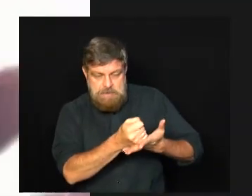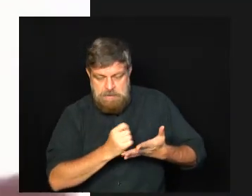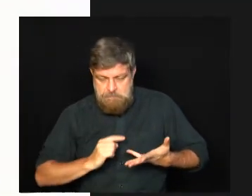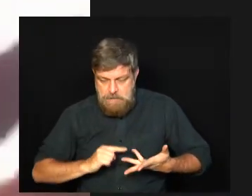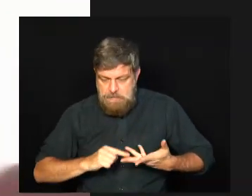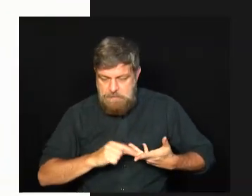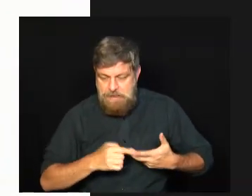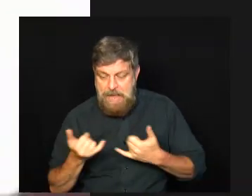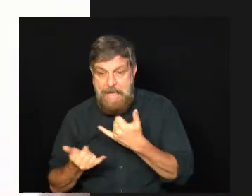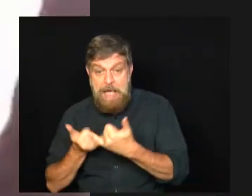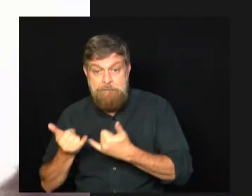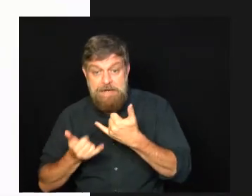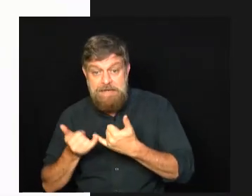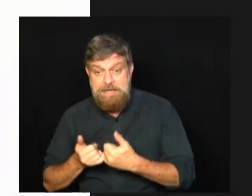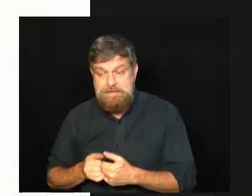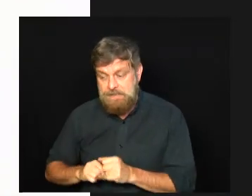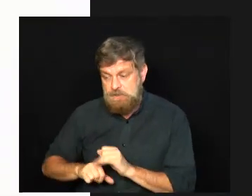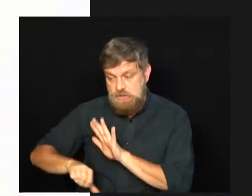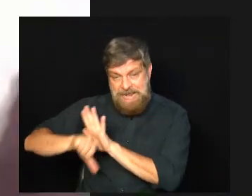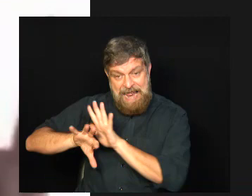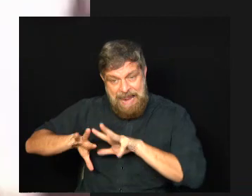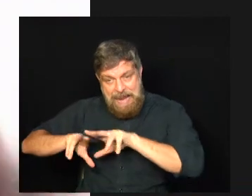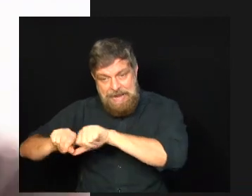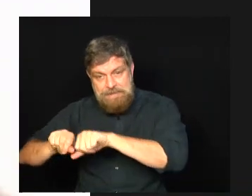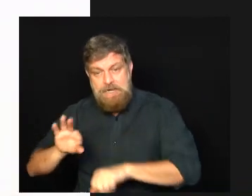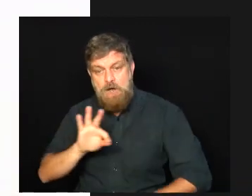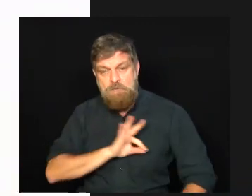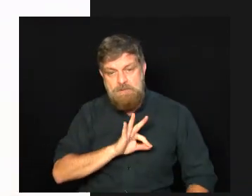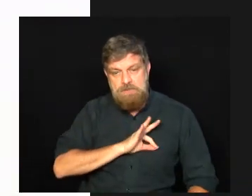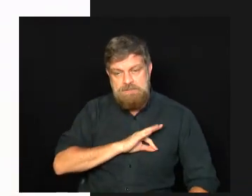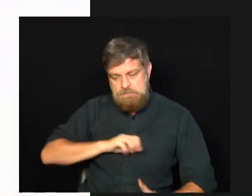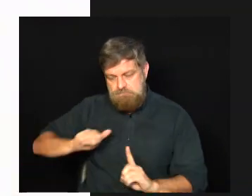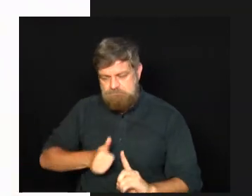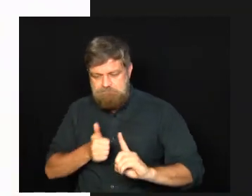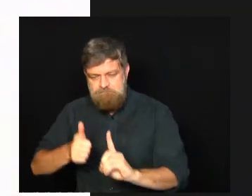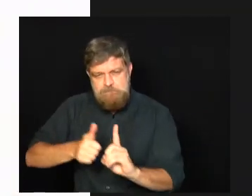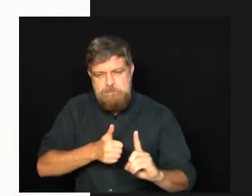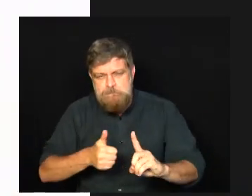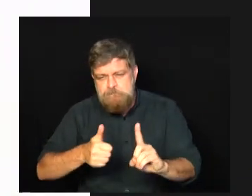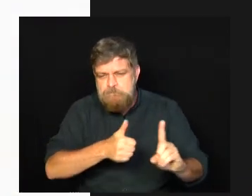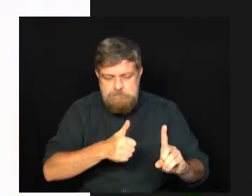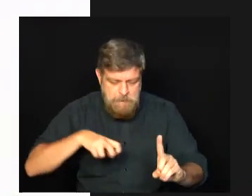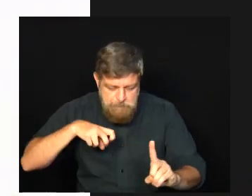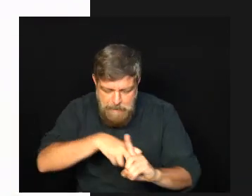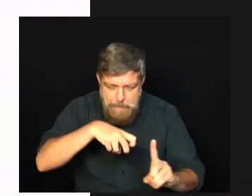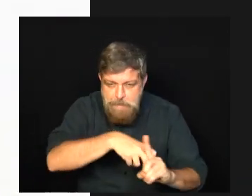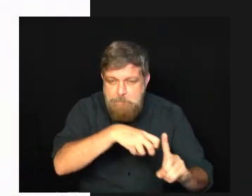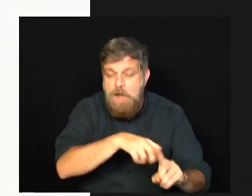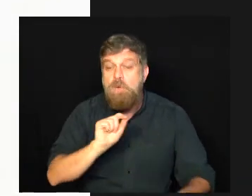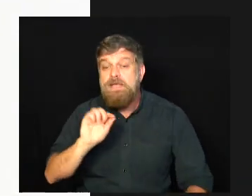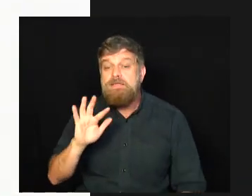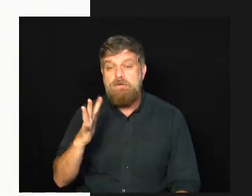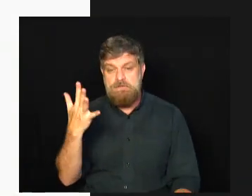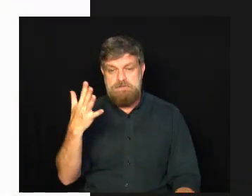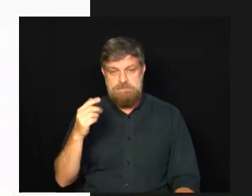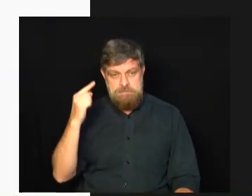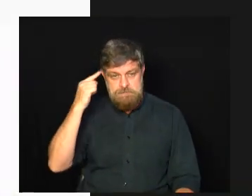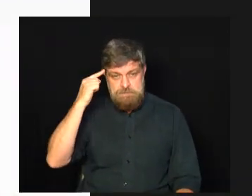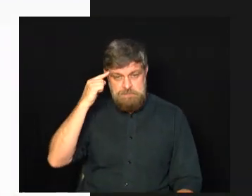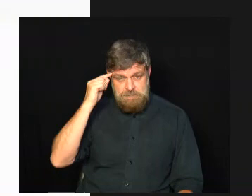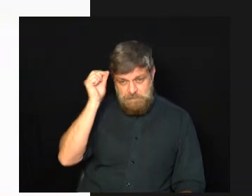na brincadeira de polícia e ladrão. E você me persegue, etc. e tal. O que está acontecendo? Num nível